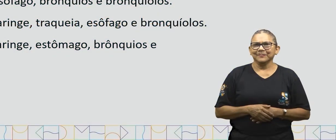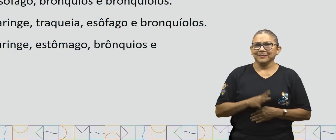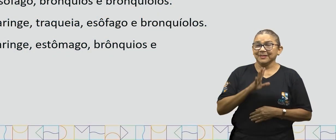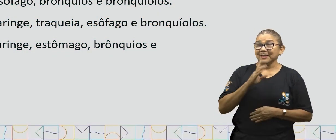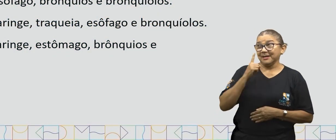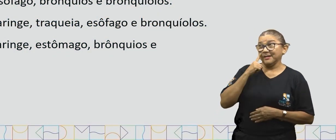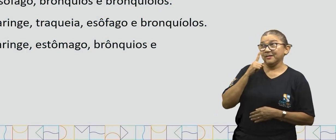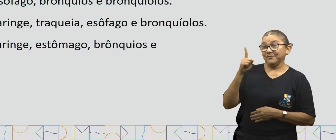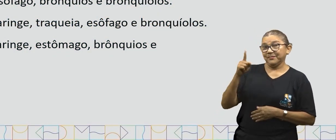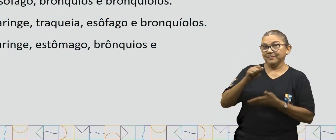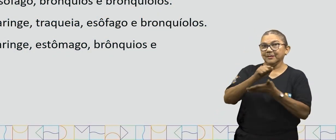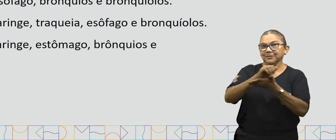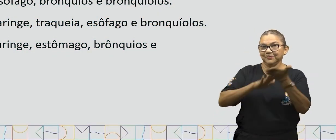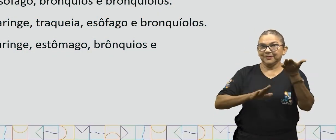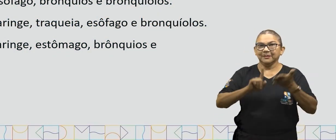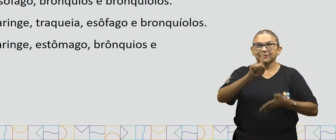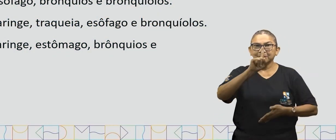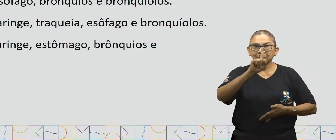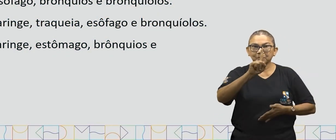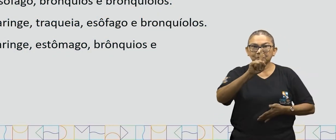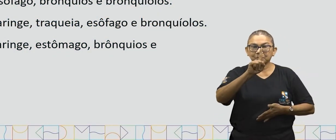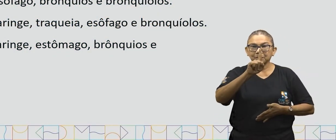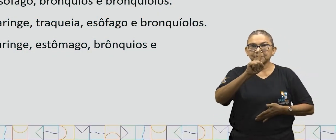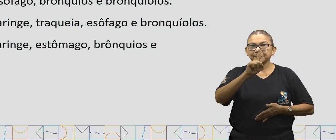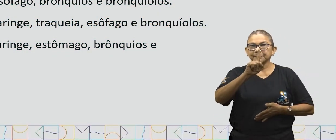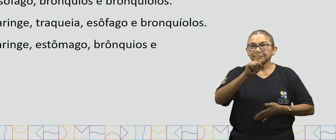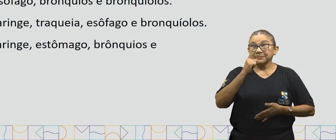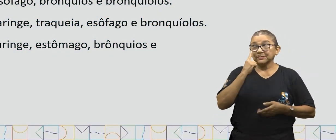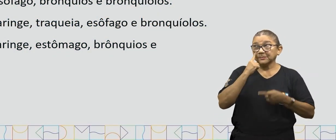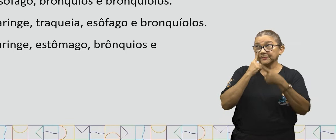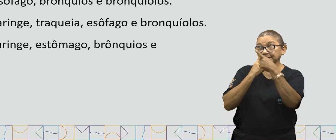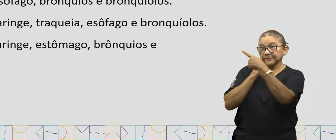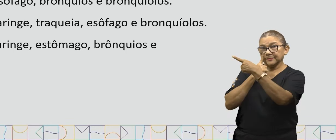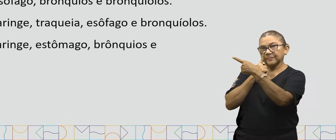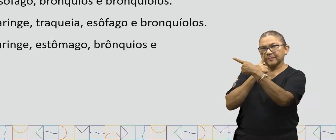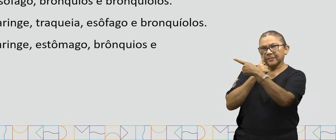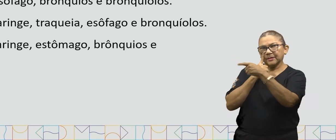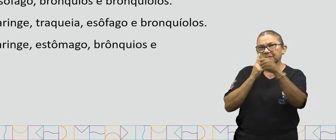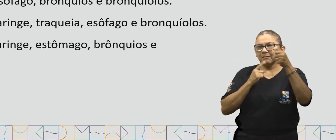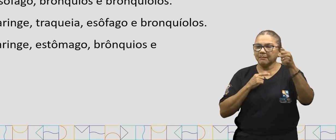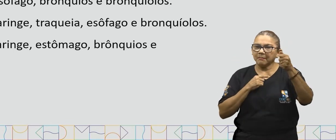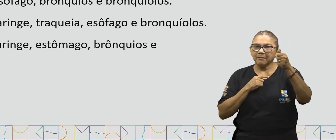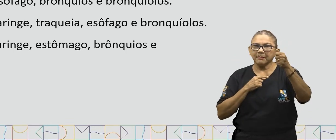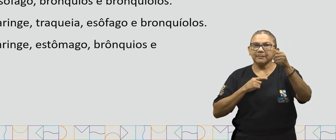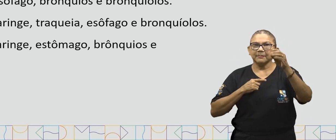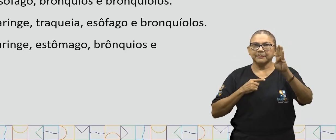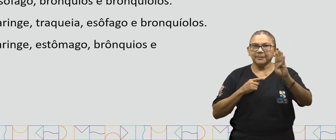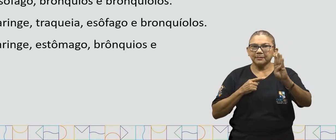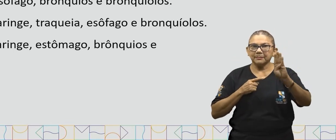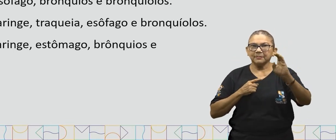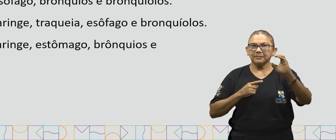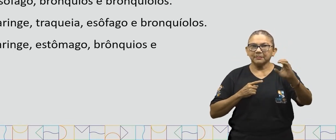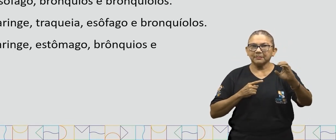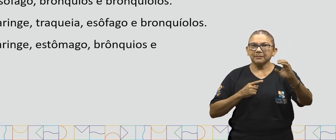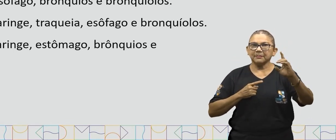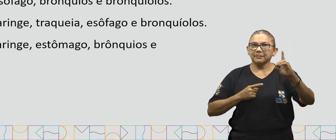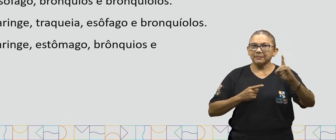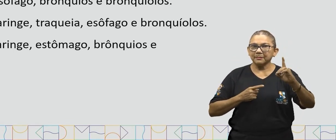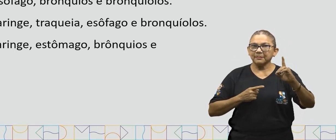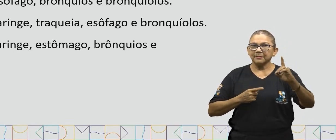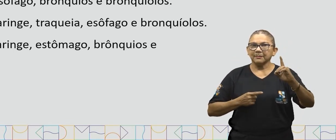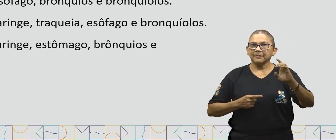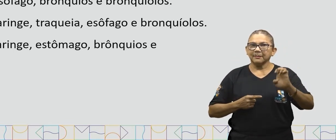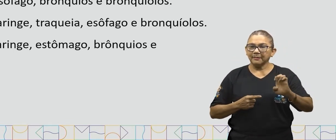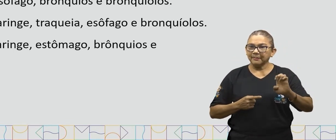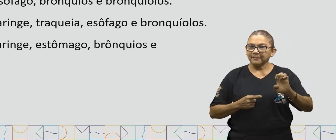Atividade 1. O caminho que o ar percorre até chegar aos alvéolos é constituído